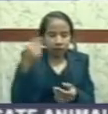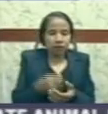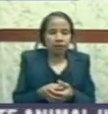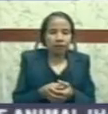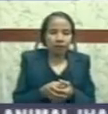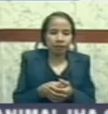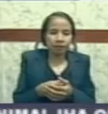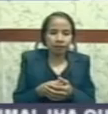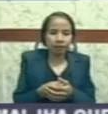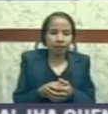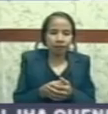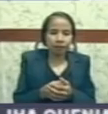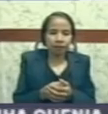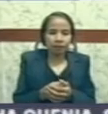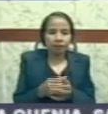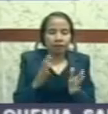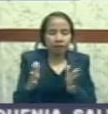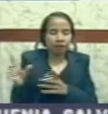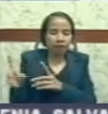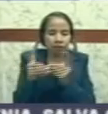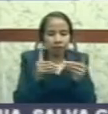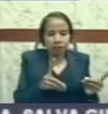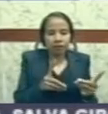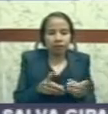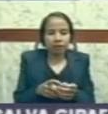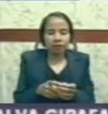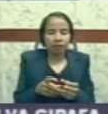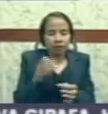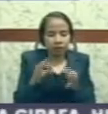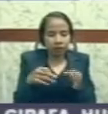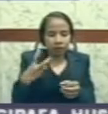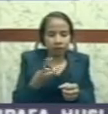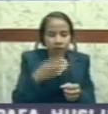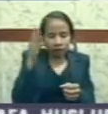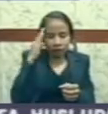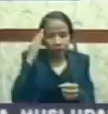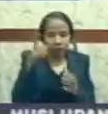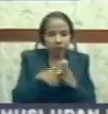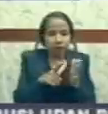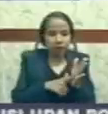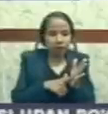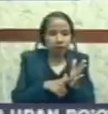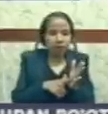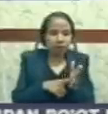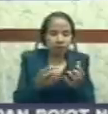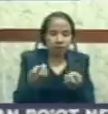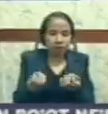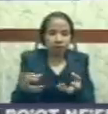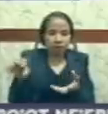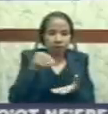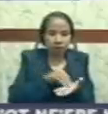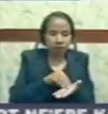e o processo implementação. Mesmo que a minha técnica até e a lei, né, e a bat para que tal